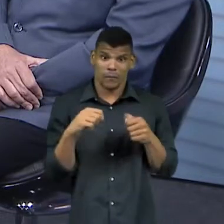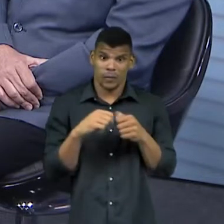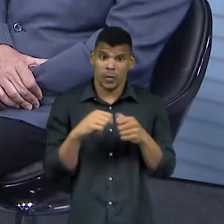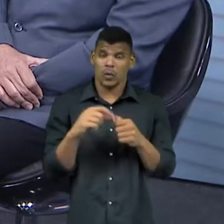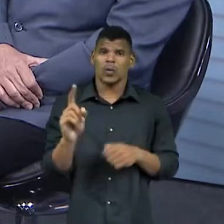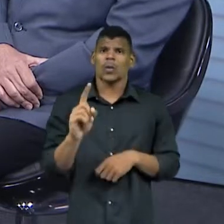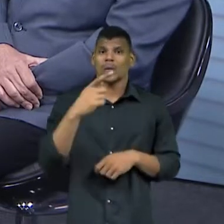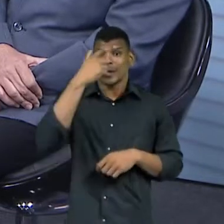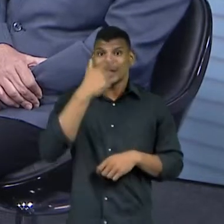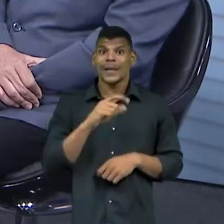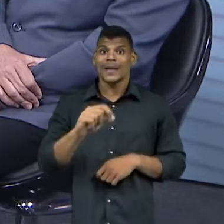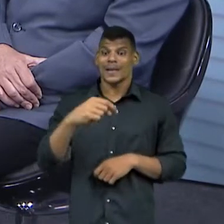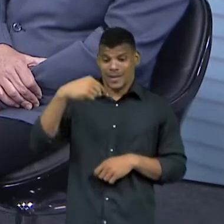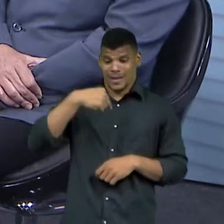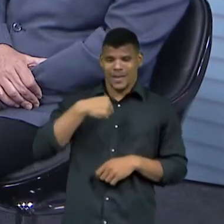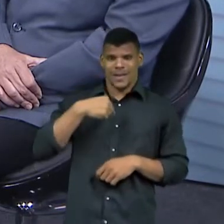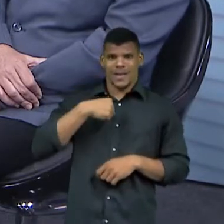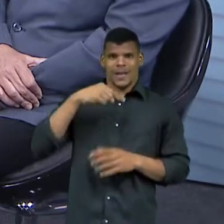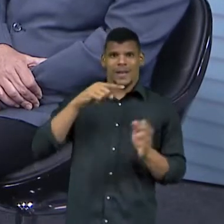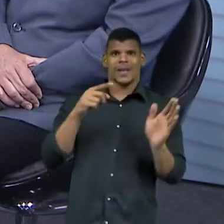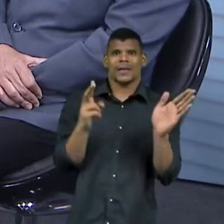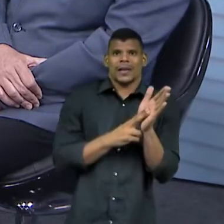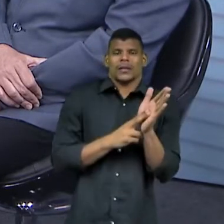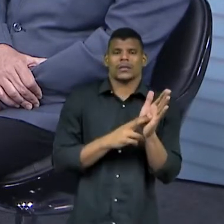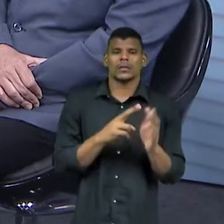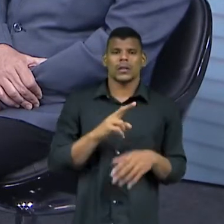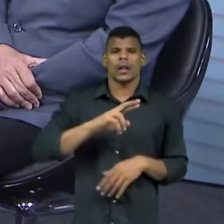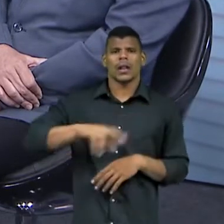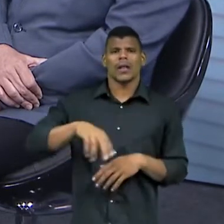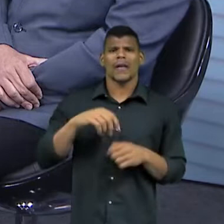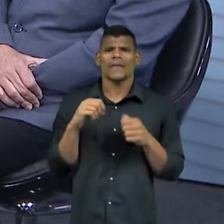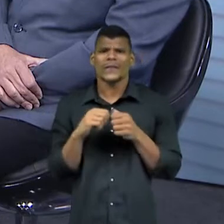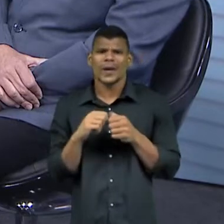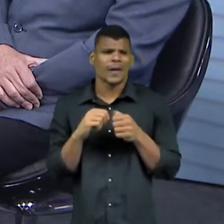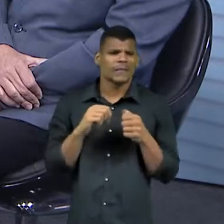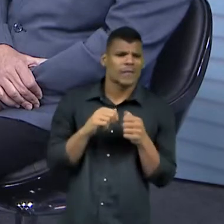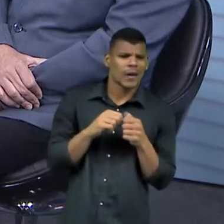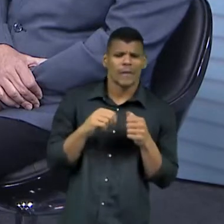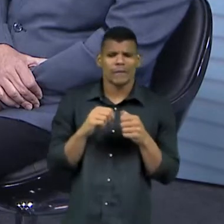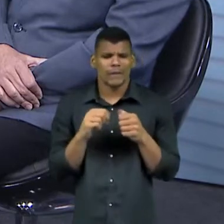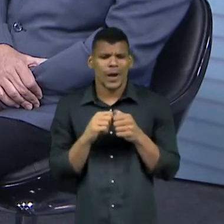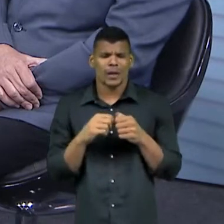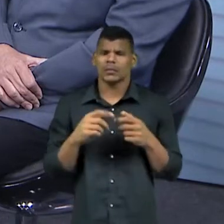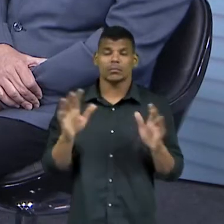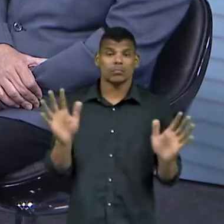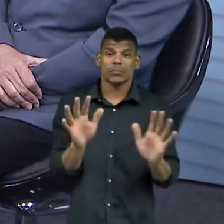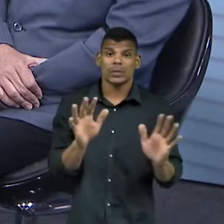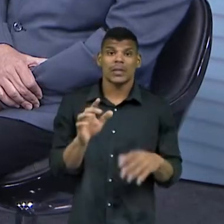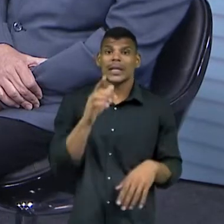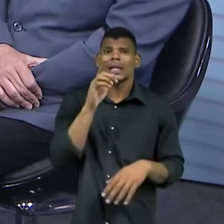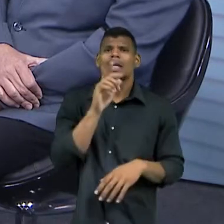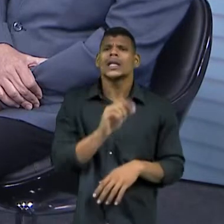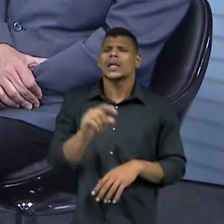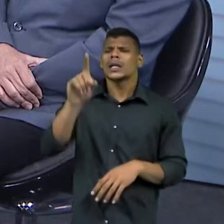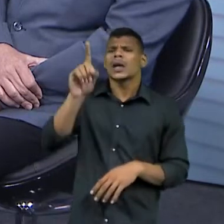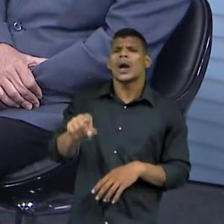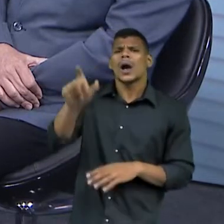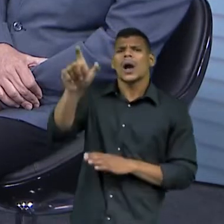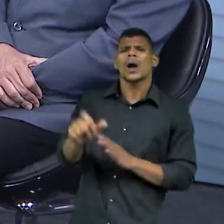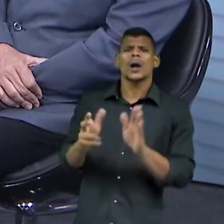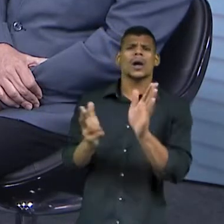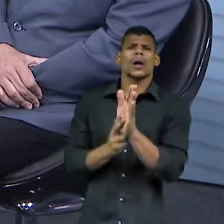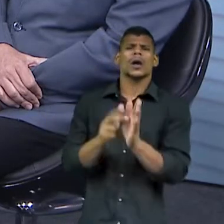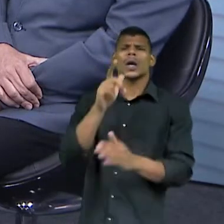nós somos Então Deus ele não tá muito preocupado com o que você tá fazendo deixando de fazer mas ele tá preocupado com quem você é por quê